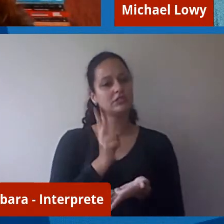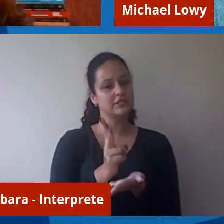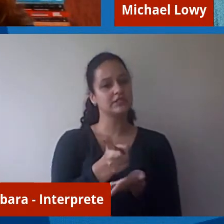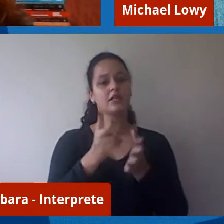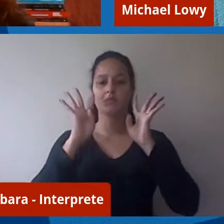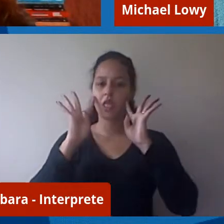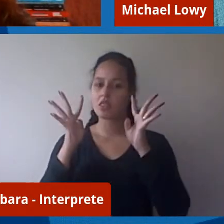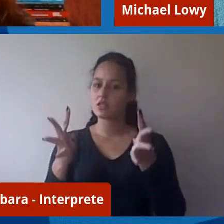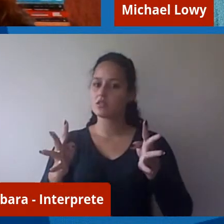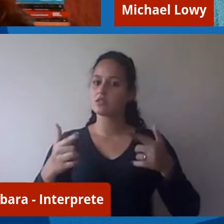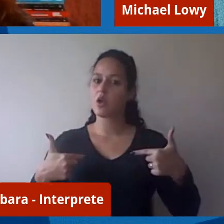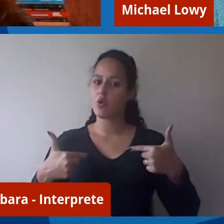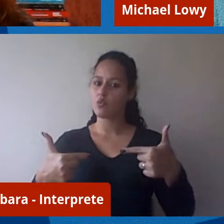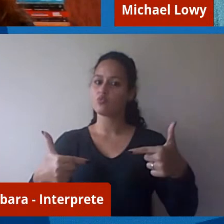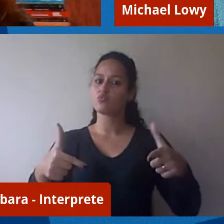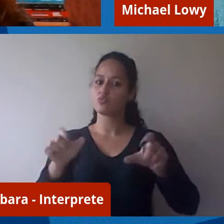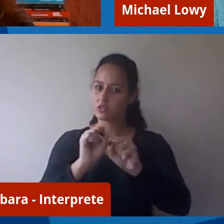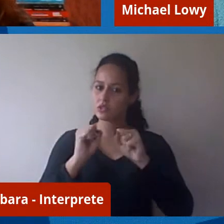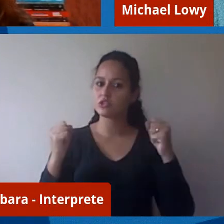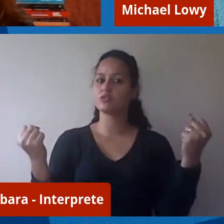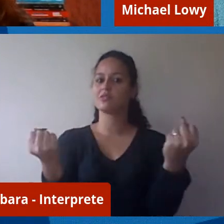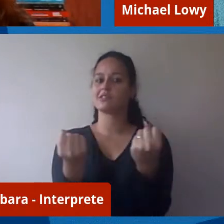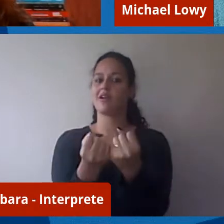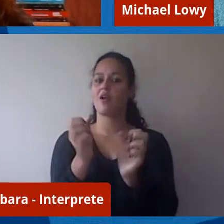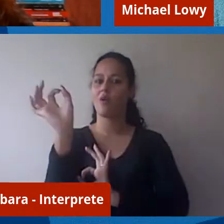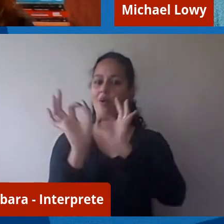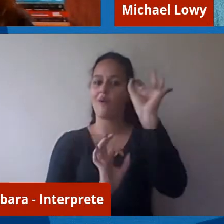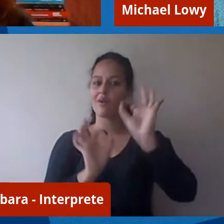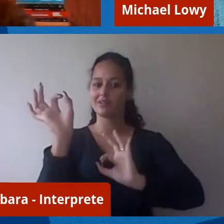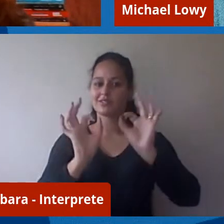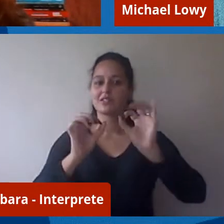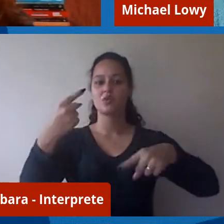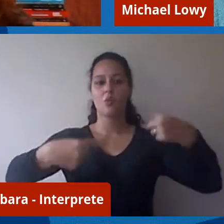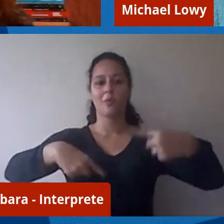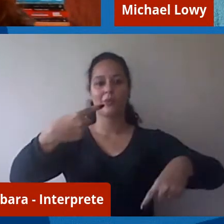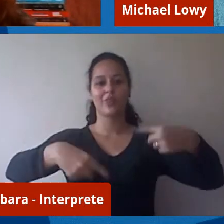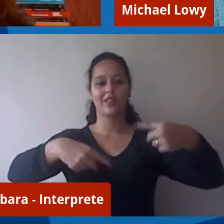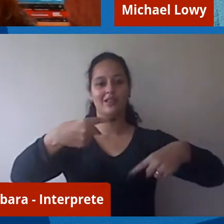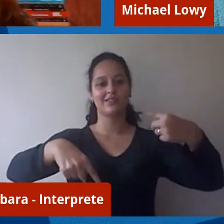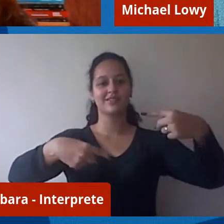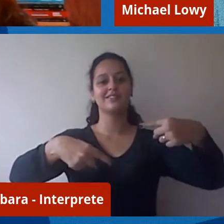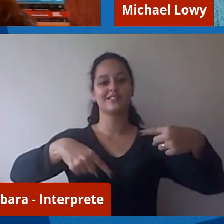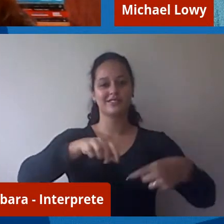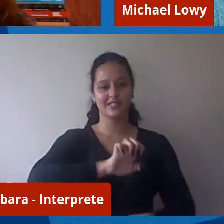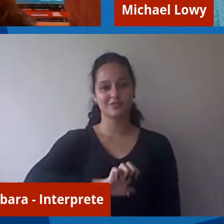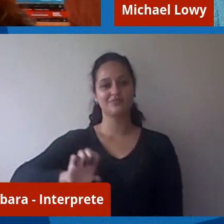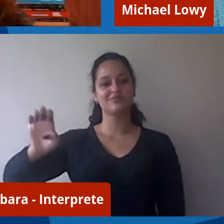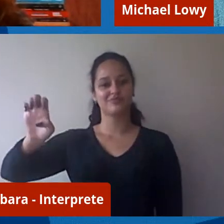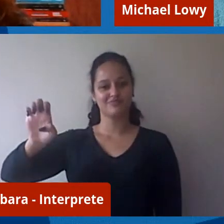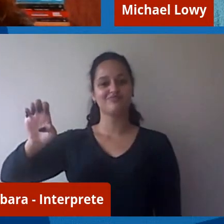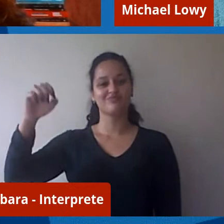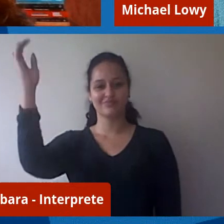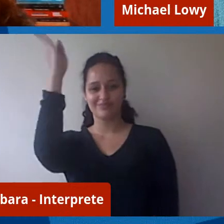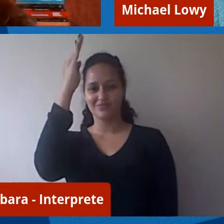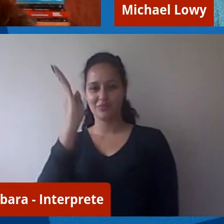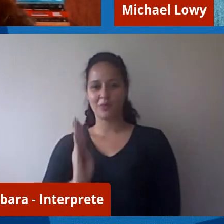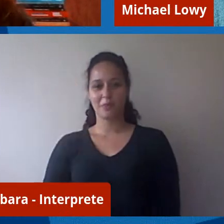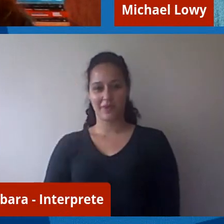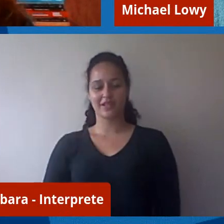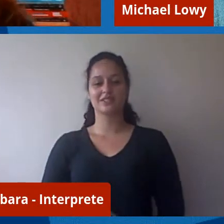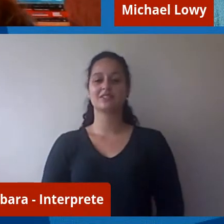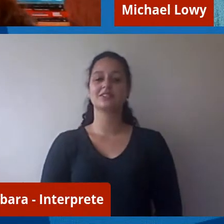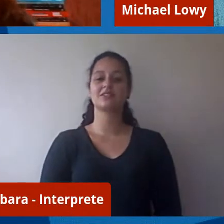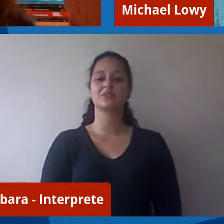e organizações políticas da esquerda brasileira, desde as ligas camponesas ao MST,